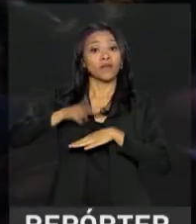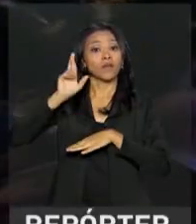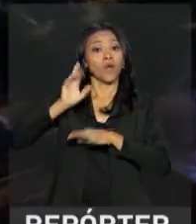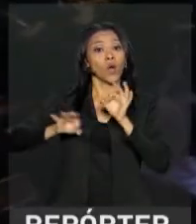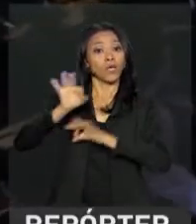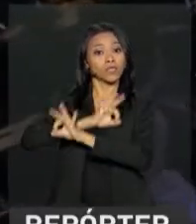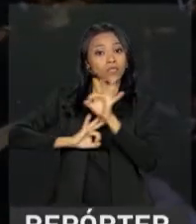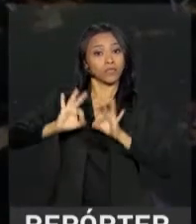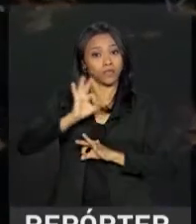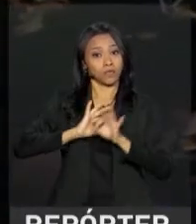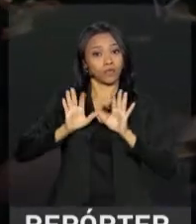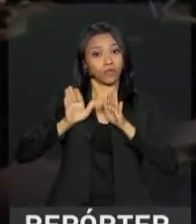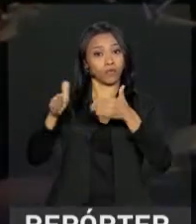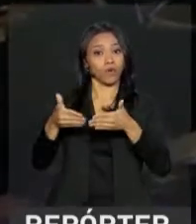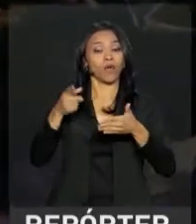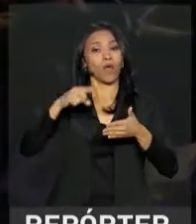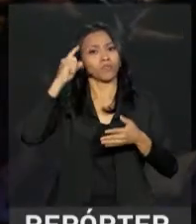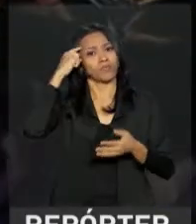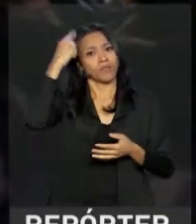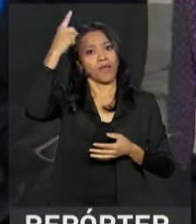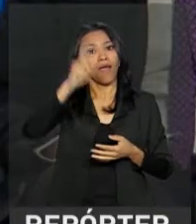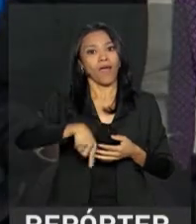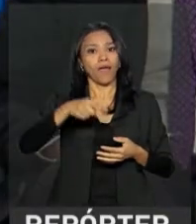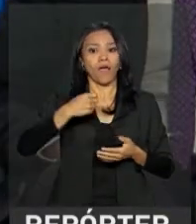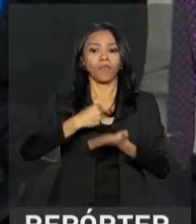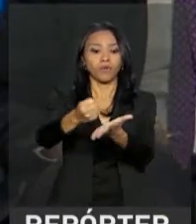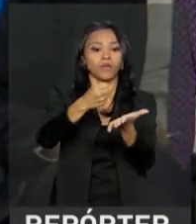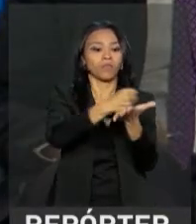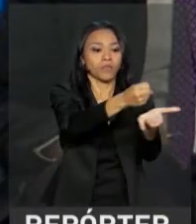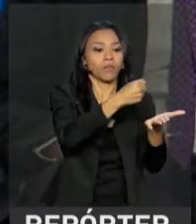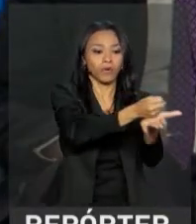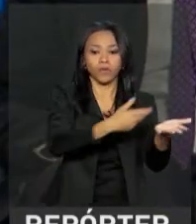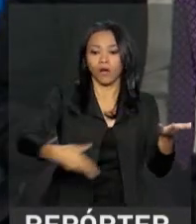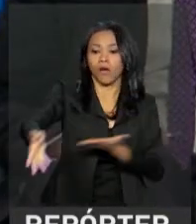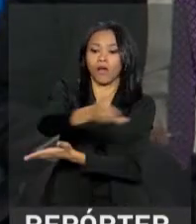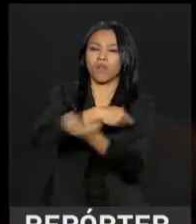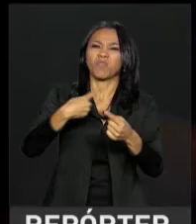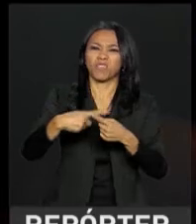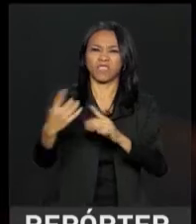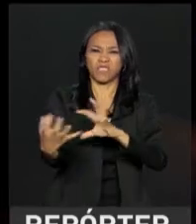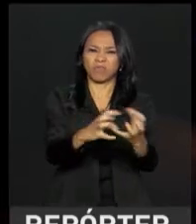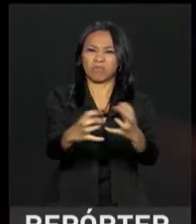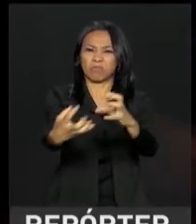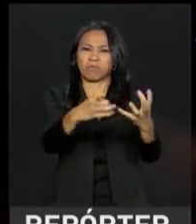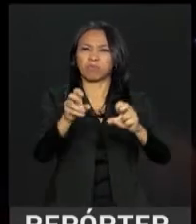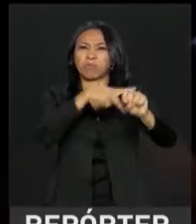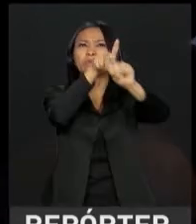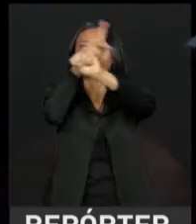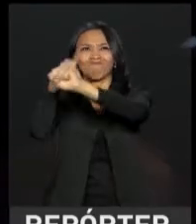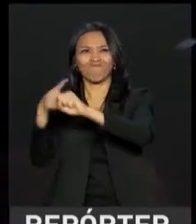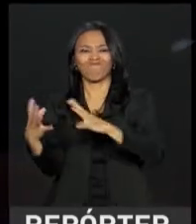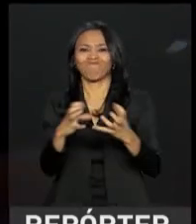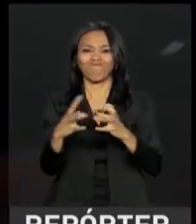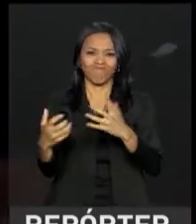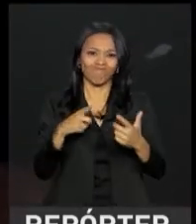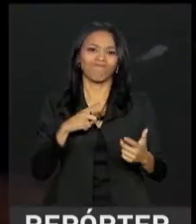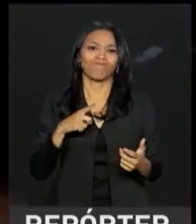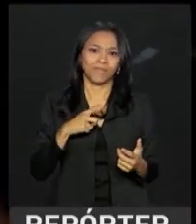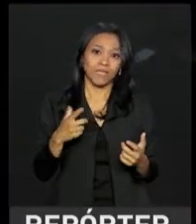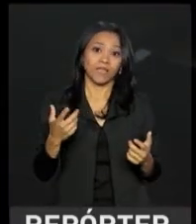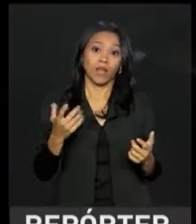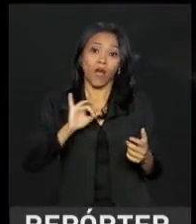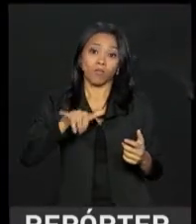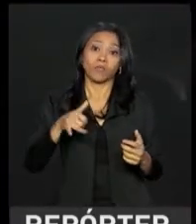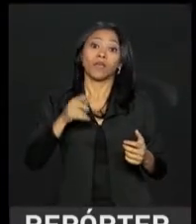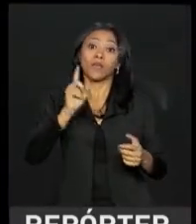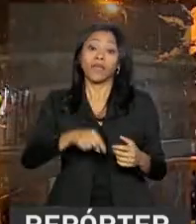a idéia é aumentar a cooperação no momento em que as divisões globais têm crescido um dos temas centrais do encontro é a quarta